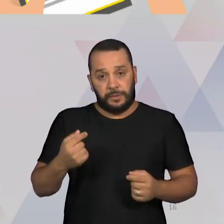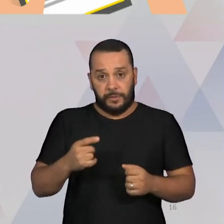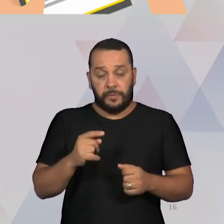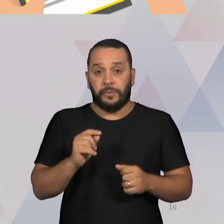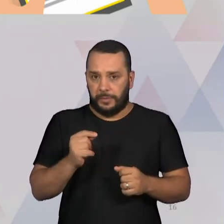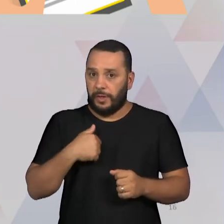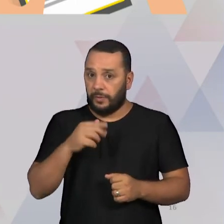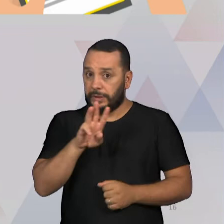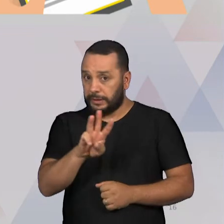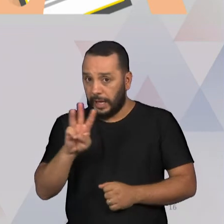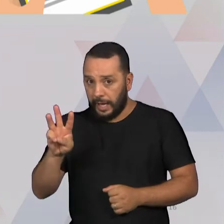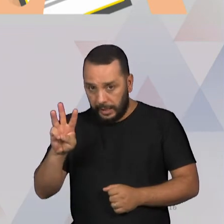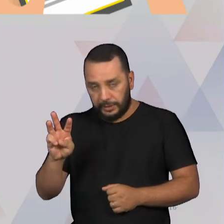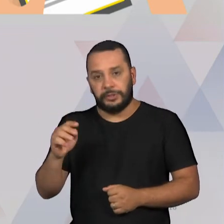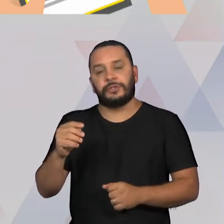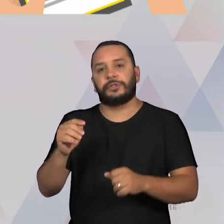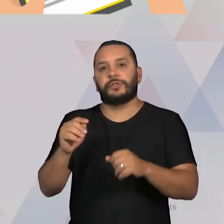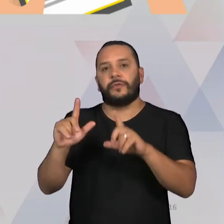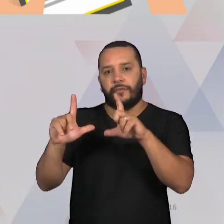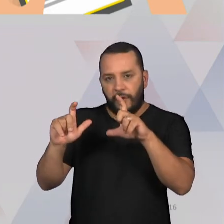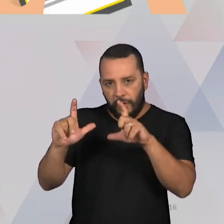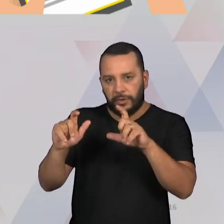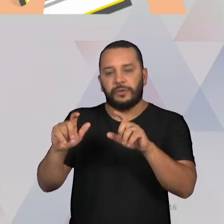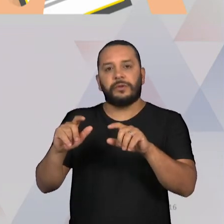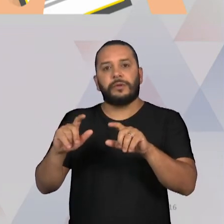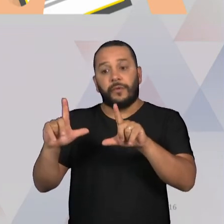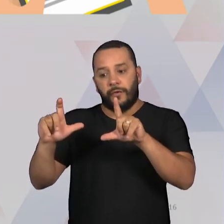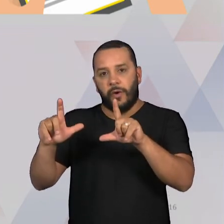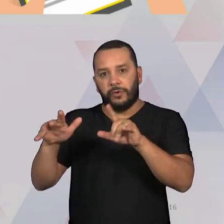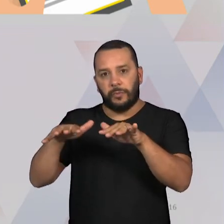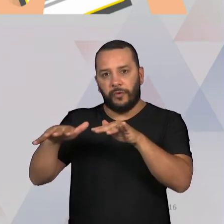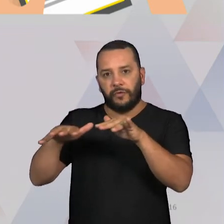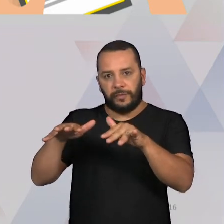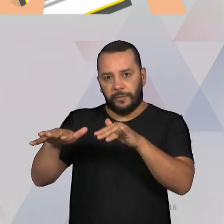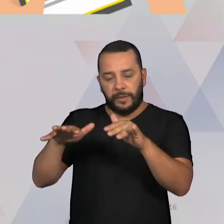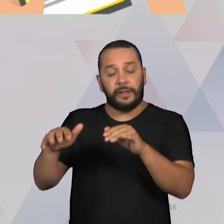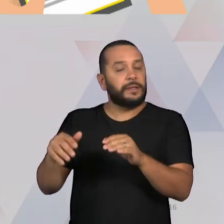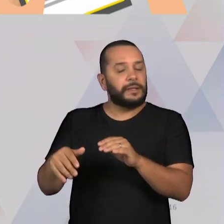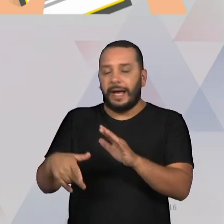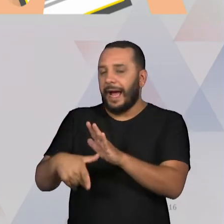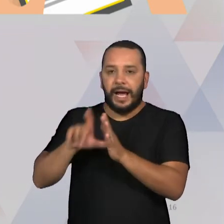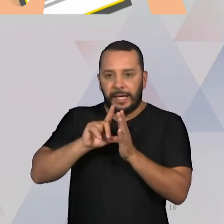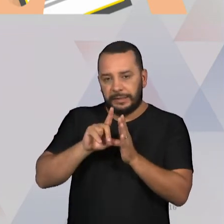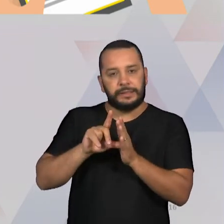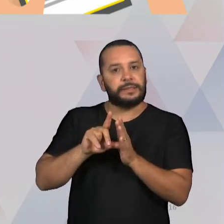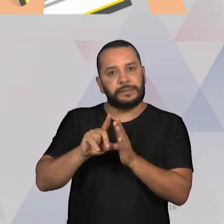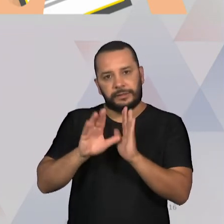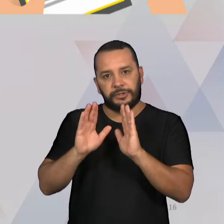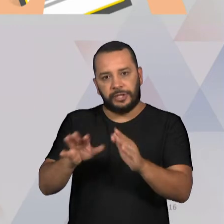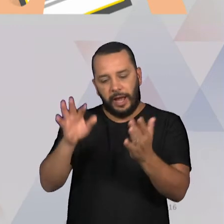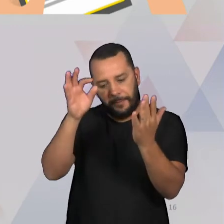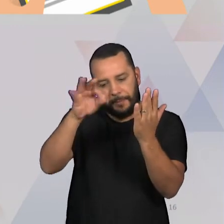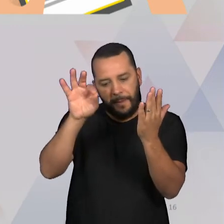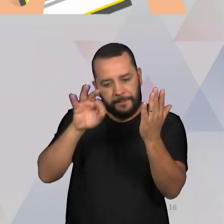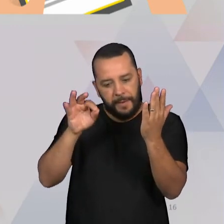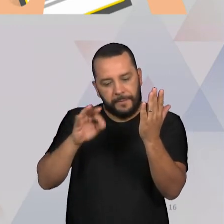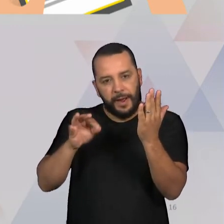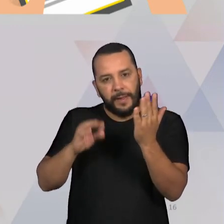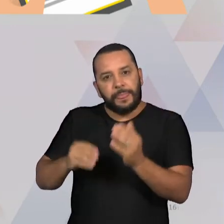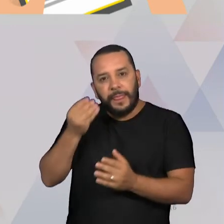um site eu vou colocar uma imagem em movimento testa antes ela realmente está nesse movimento